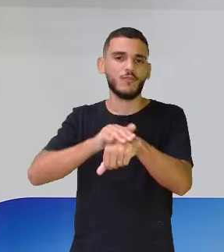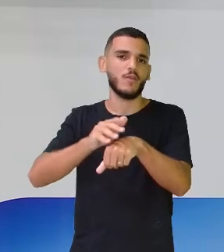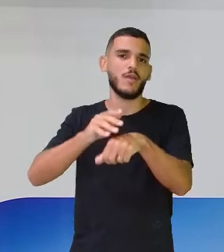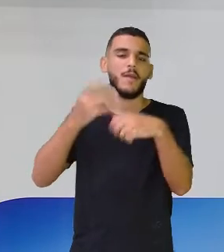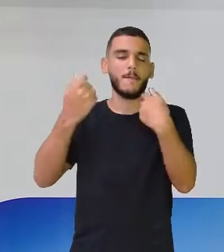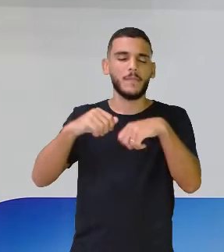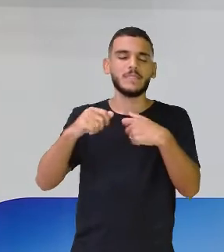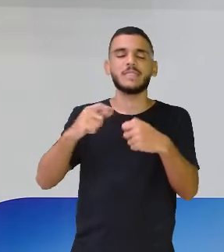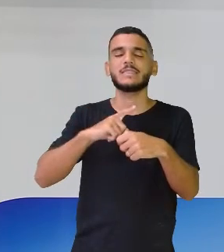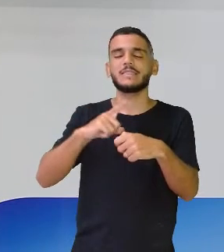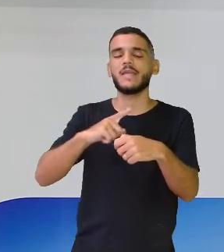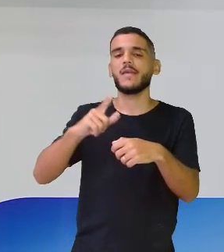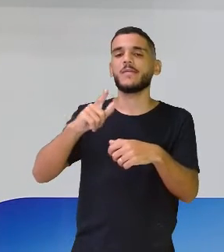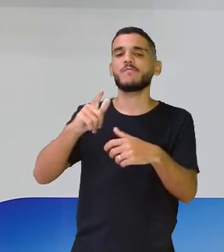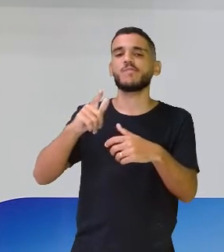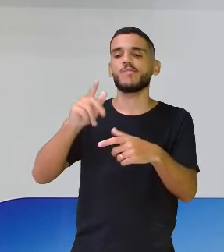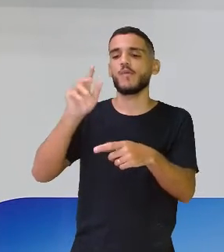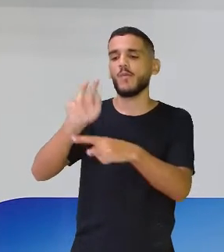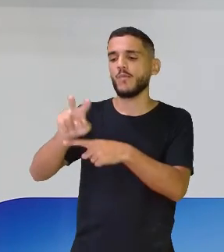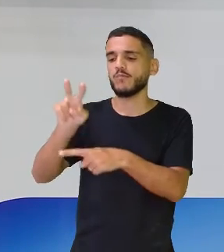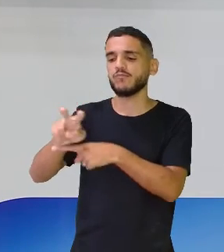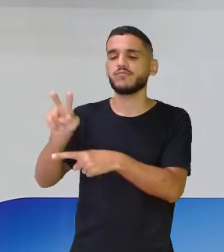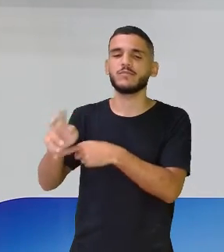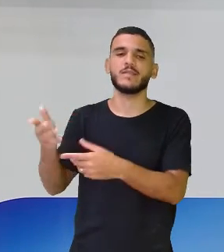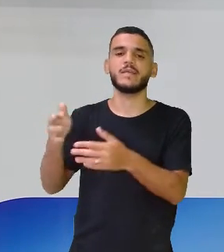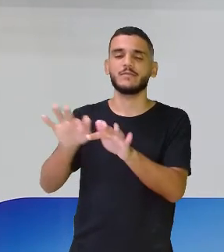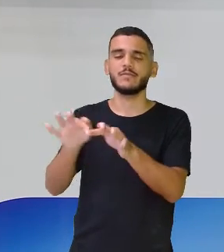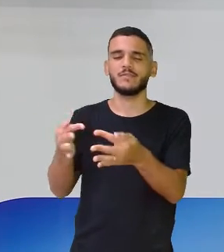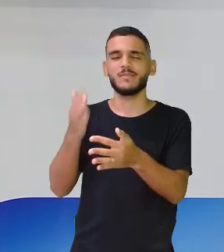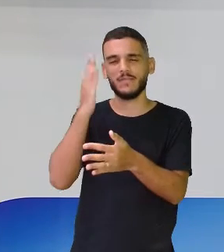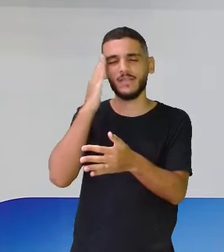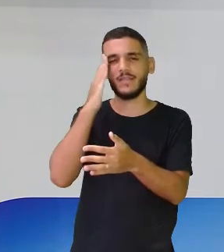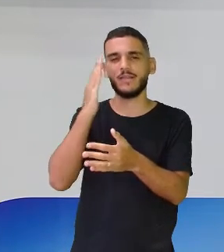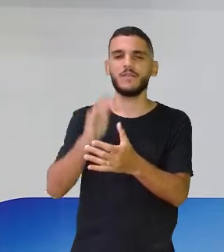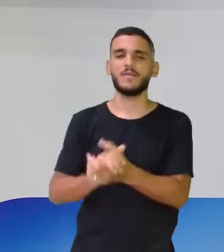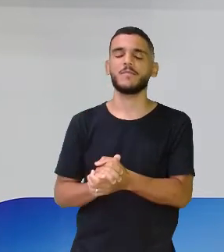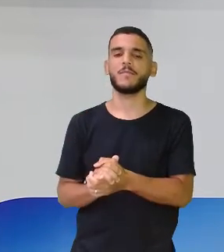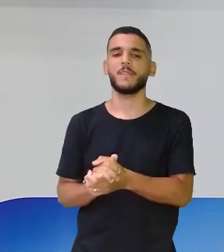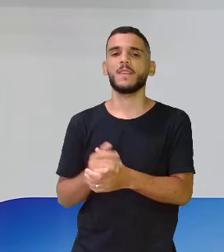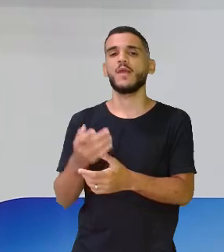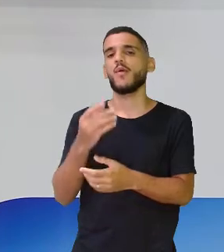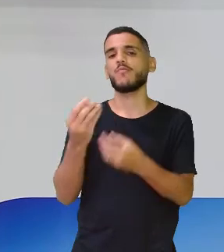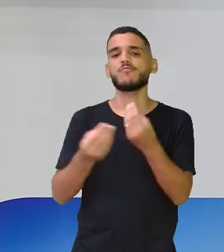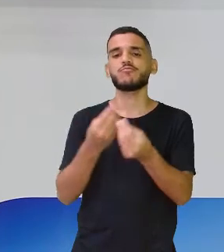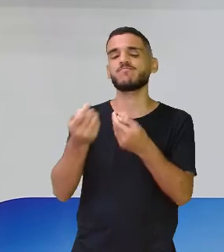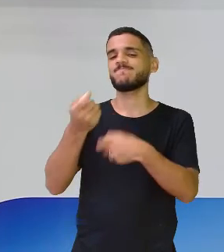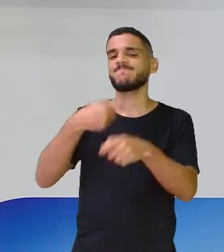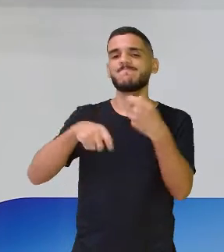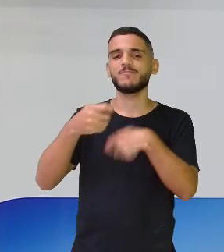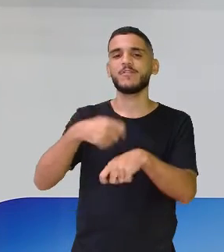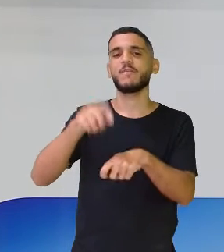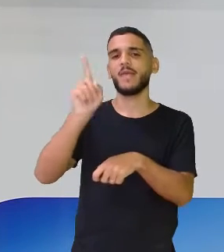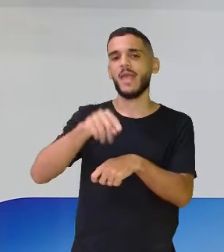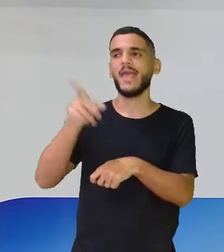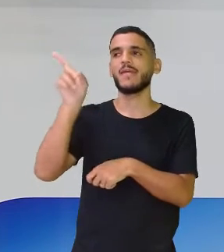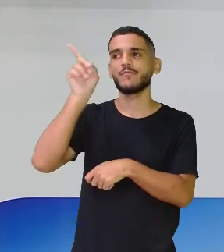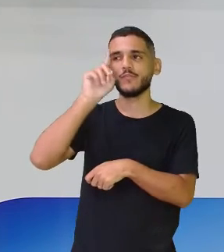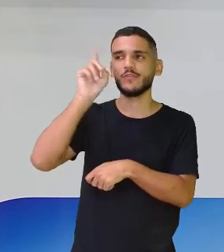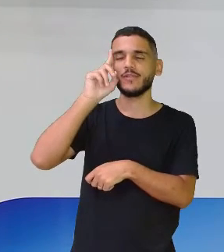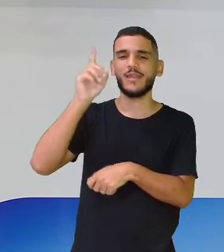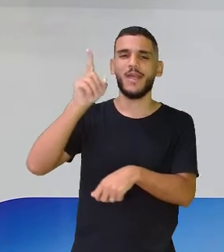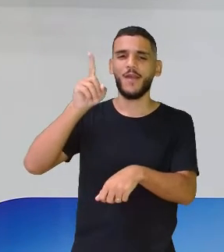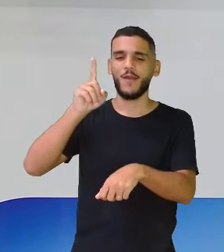ela vai poder descansar, o que nem sempre é possível. Estão vendo como a economia faz parte do nosso dia a dia? Não é só na hora